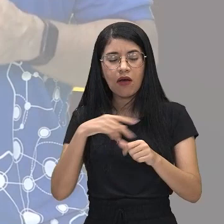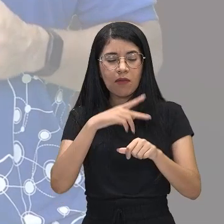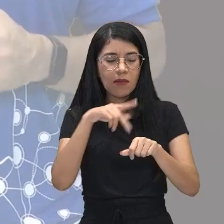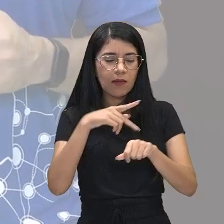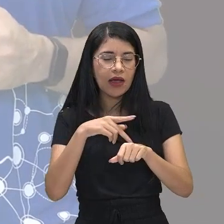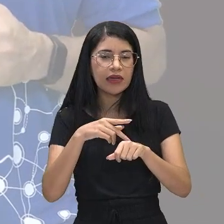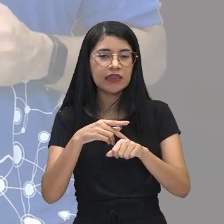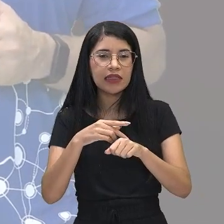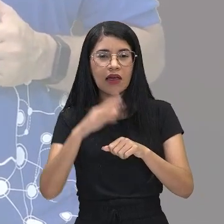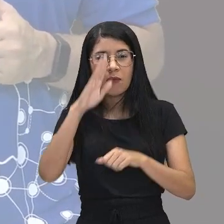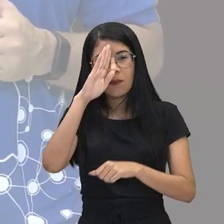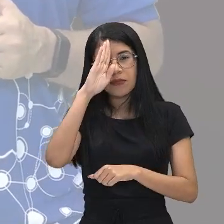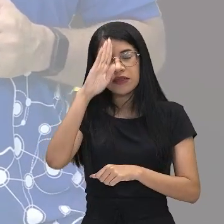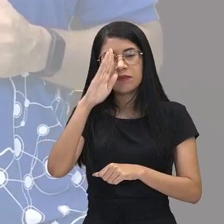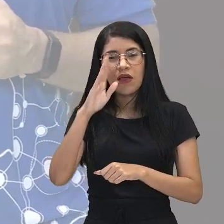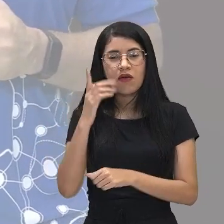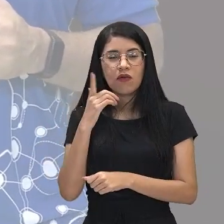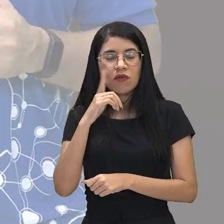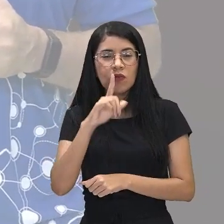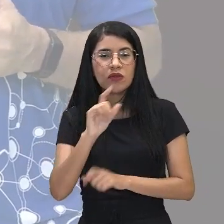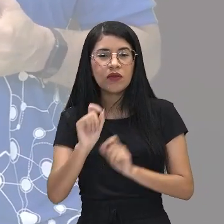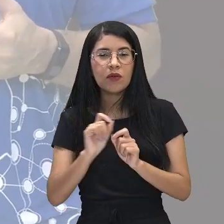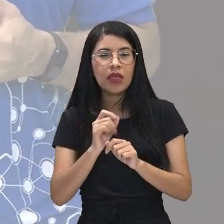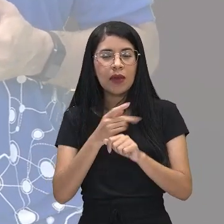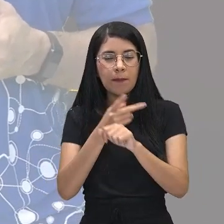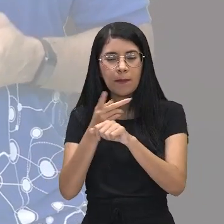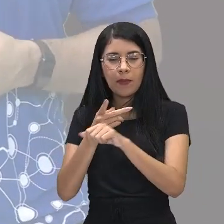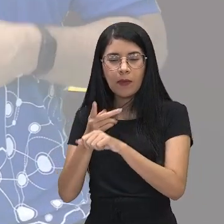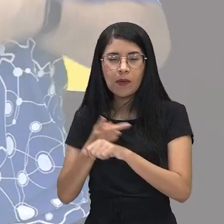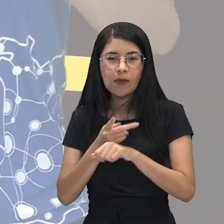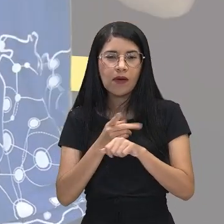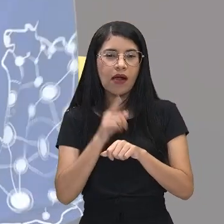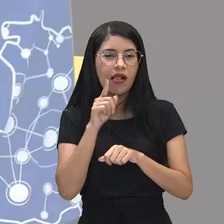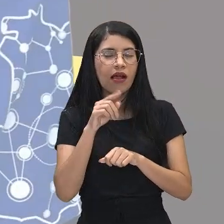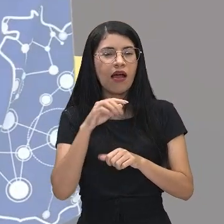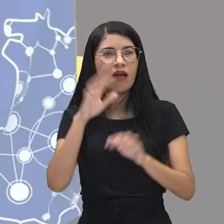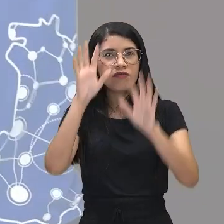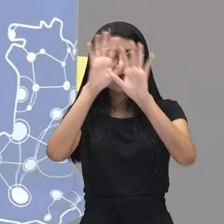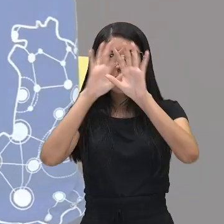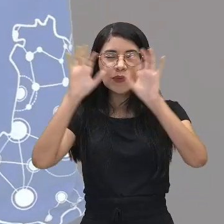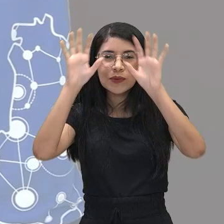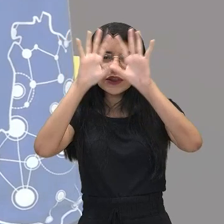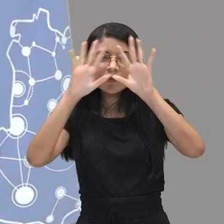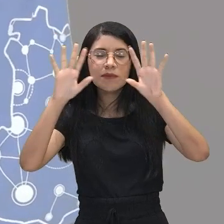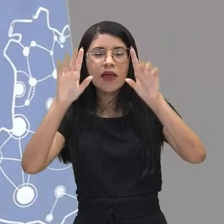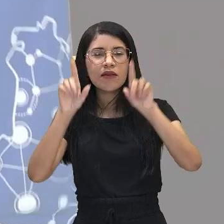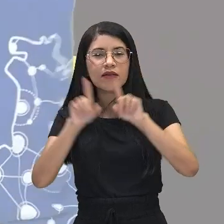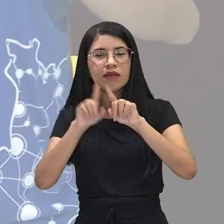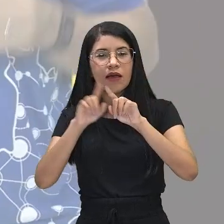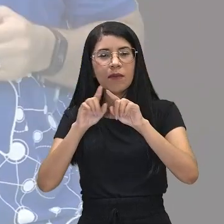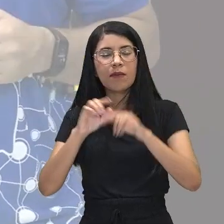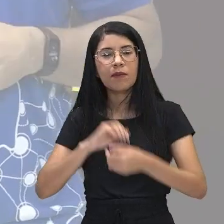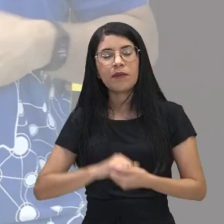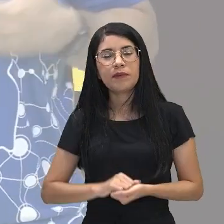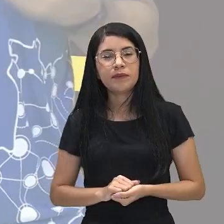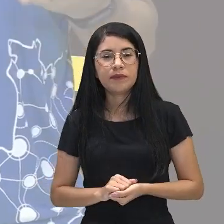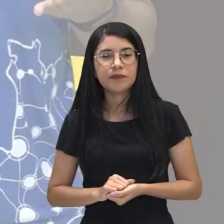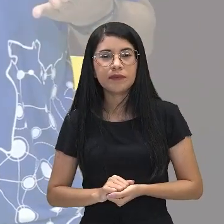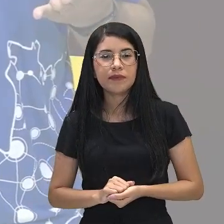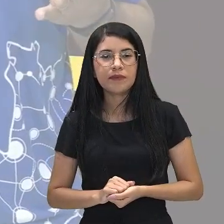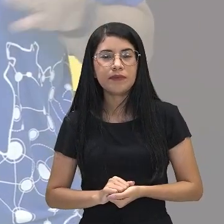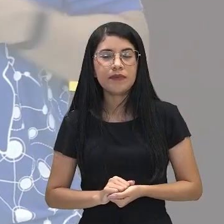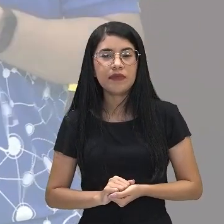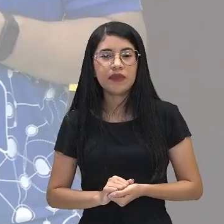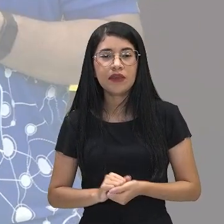na vanguarda da exploração do espaço, para além ali da nossa atmosfera. E o